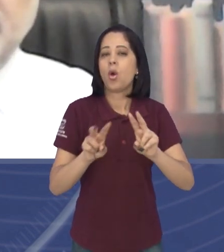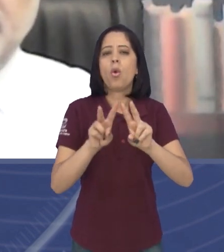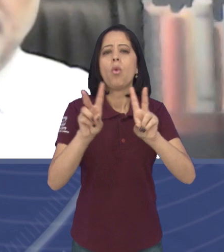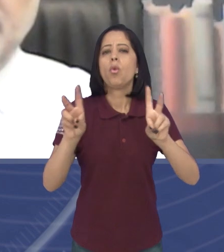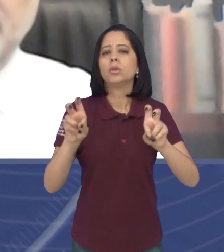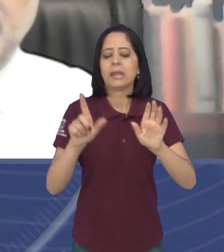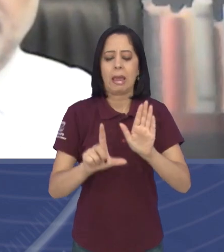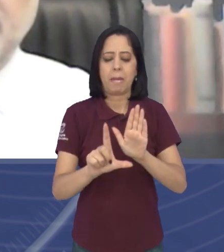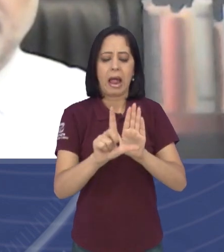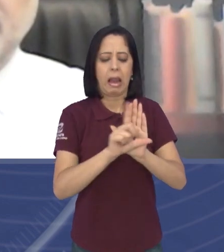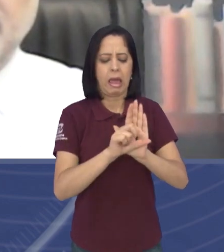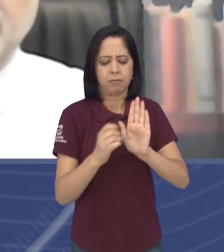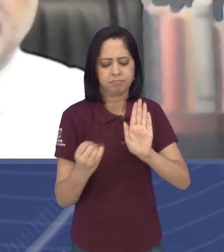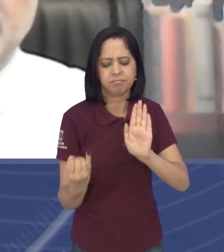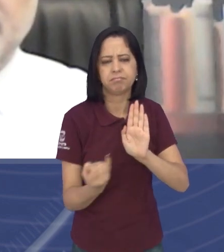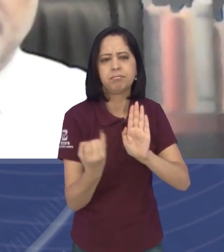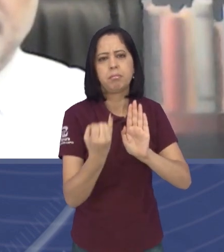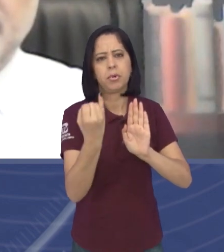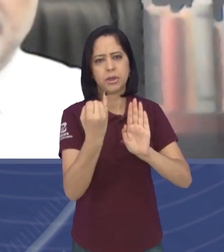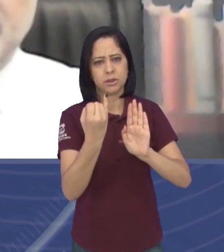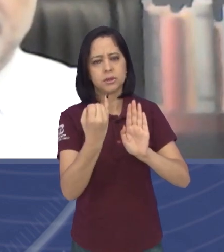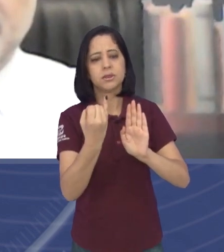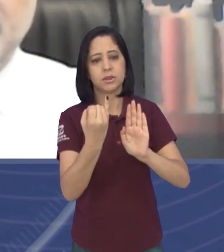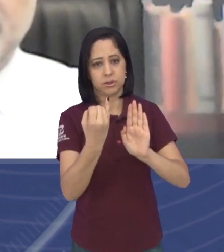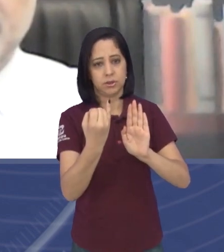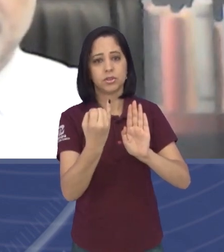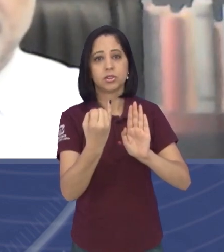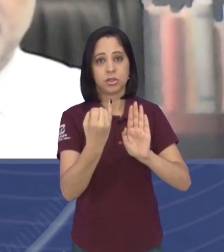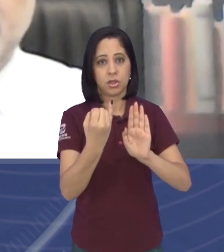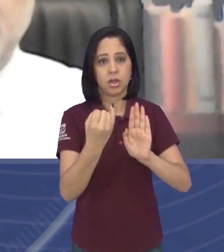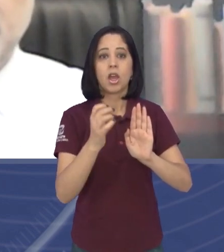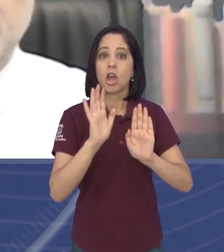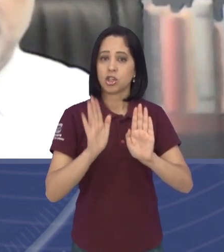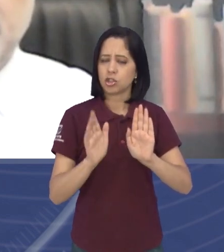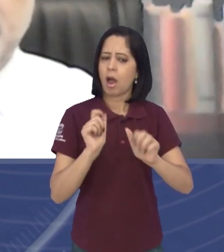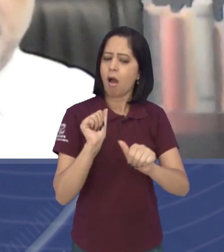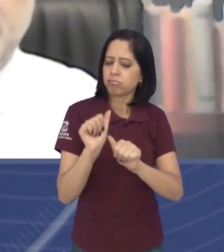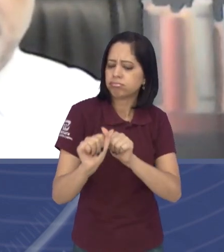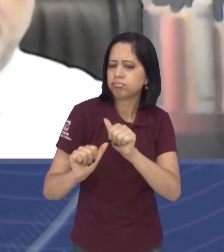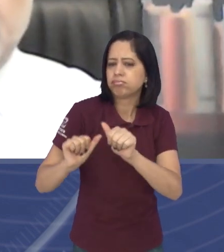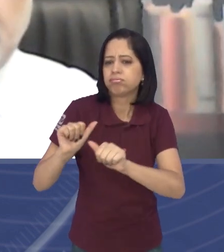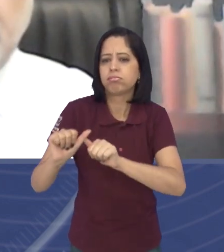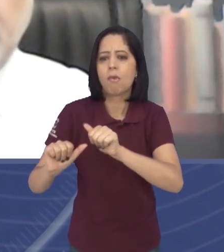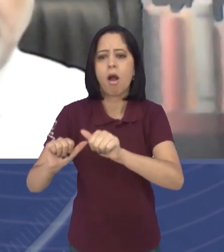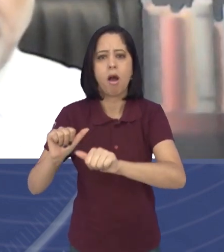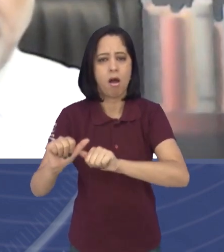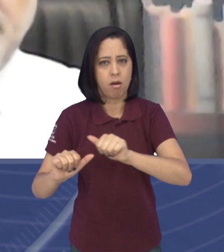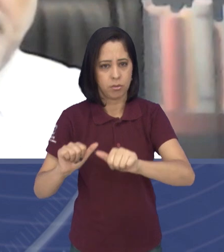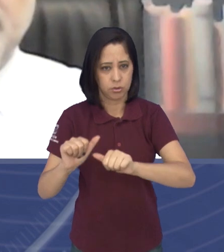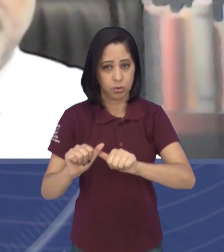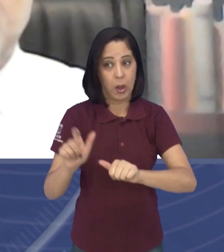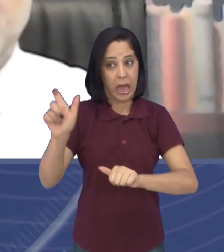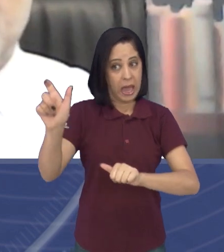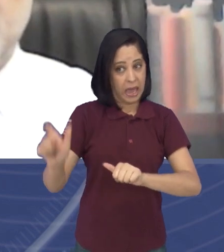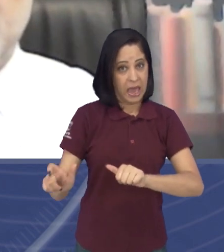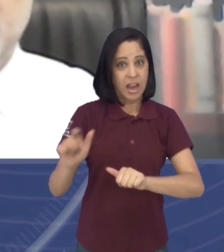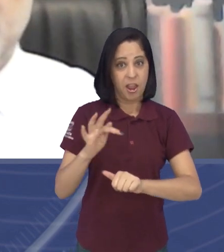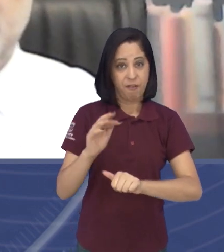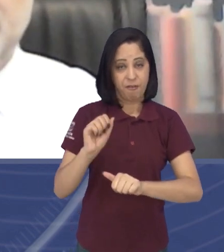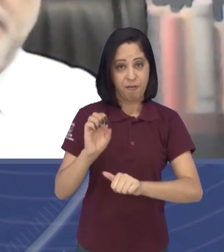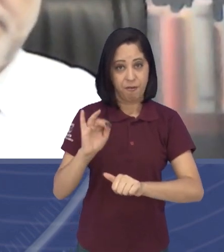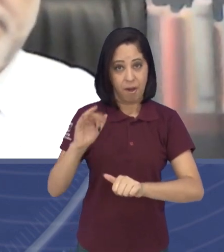importância da LGPD, né, essa lei, muitas coisas que mudaram na prática, o Fábio deu alguns exemplos aqui para a